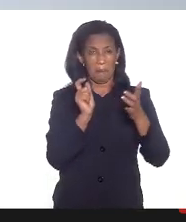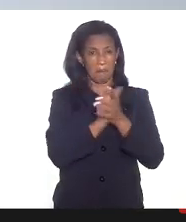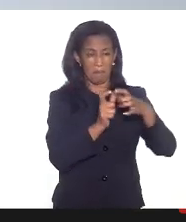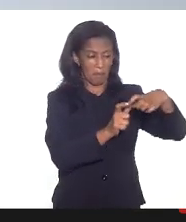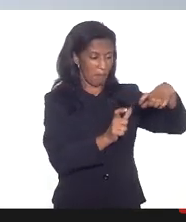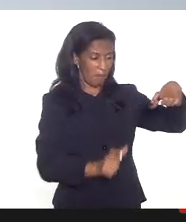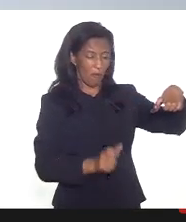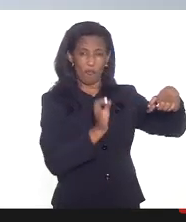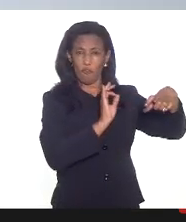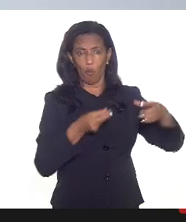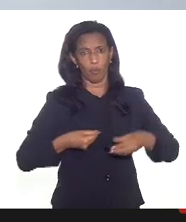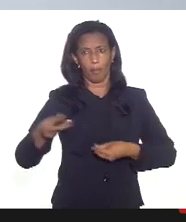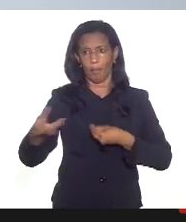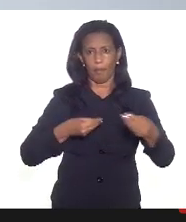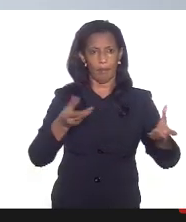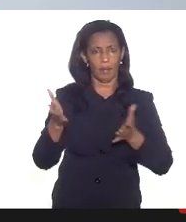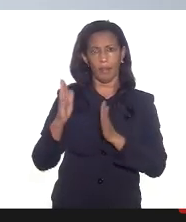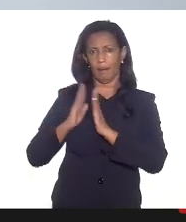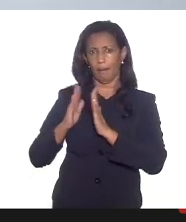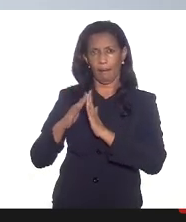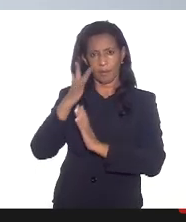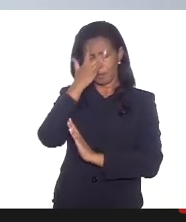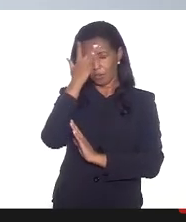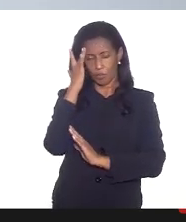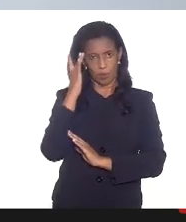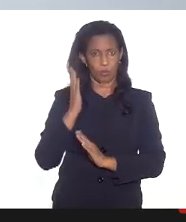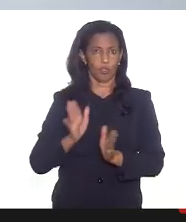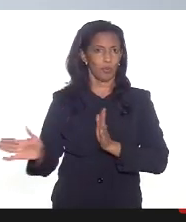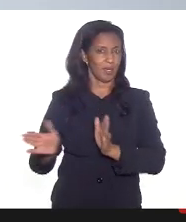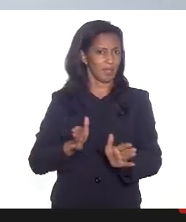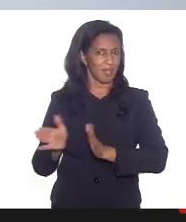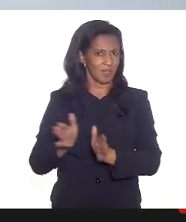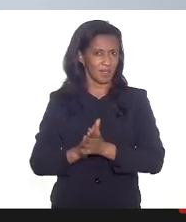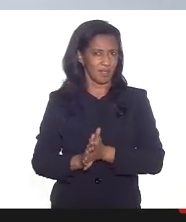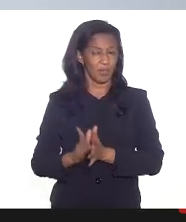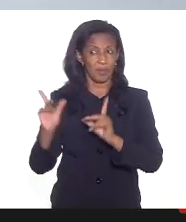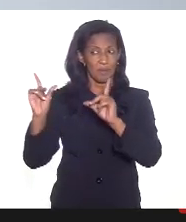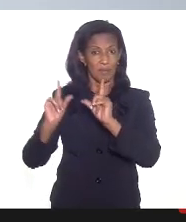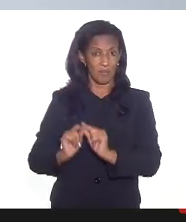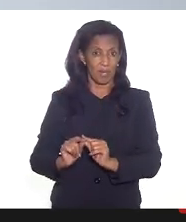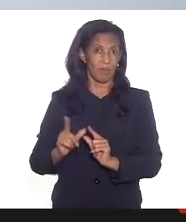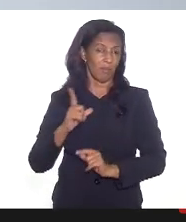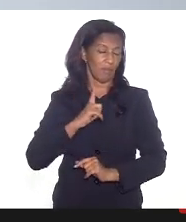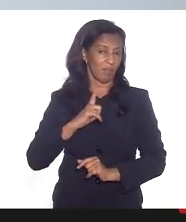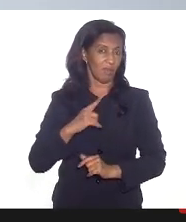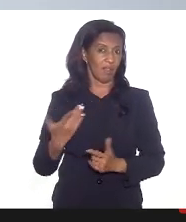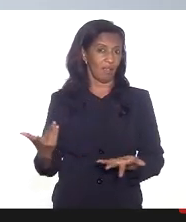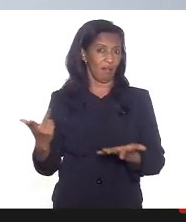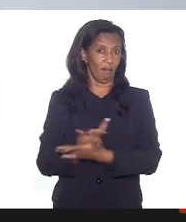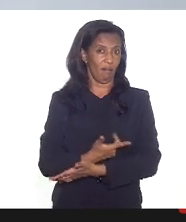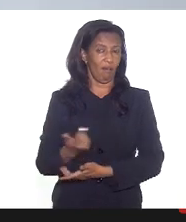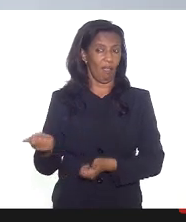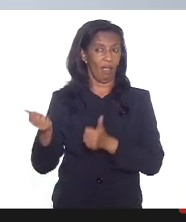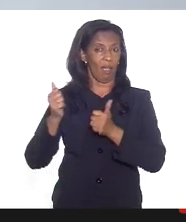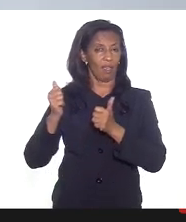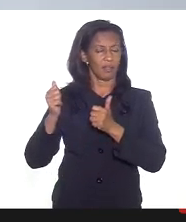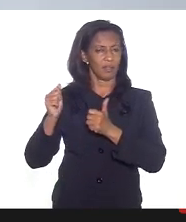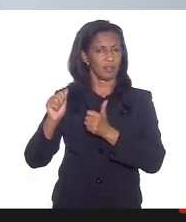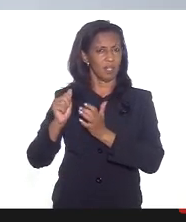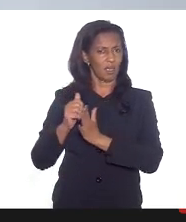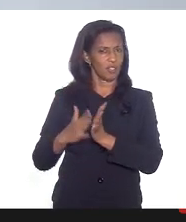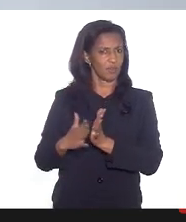papel nada para se entregar na casa das pessoas para esses acessos que minimamente tem feito a atividade no território